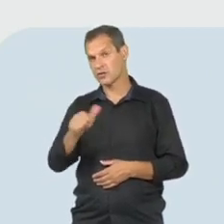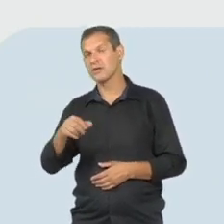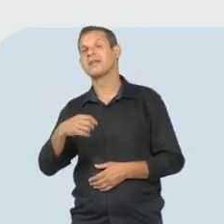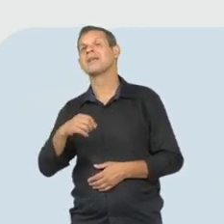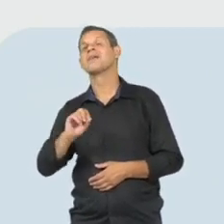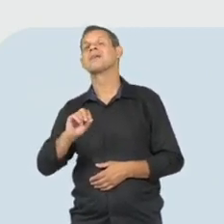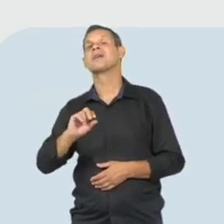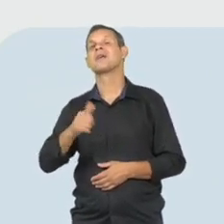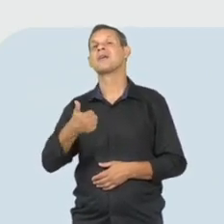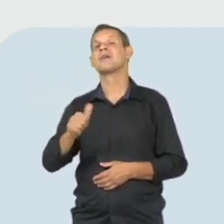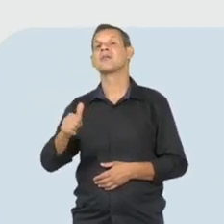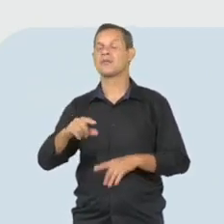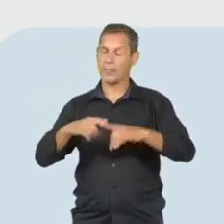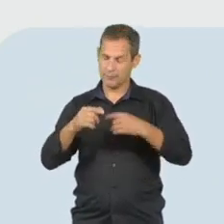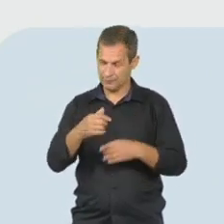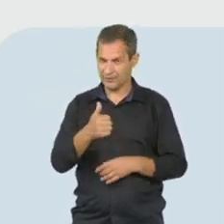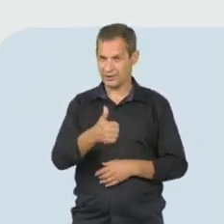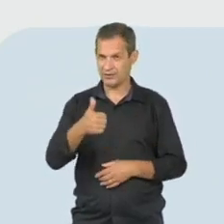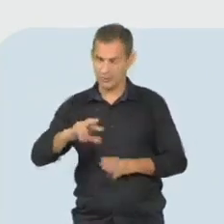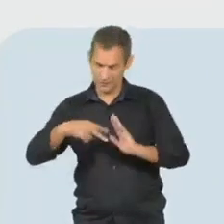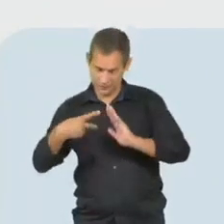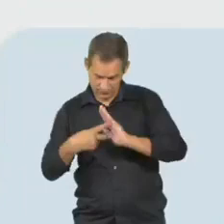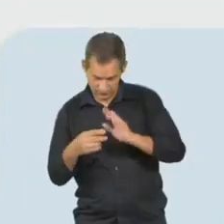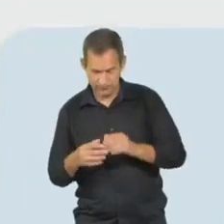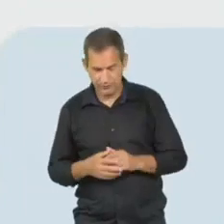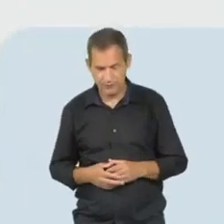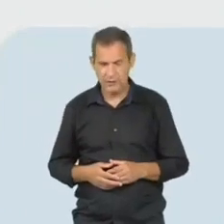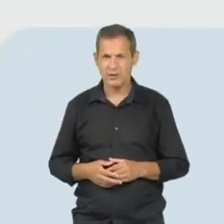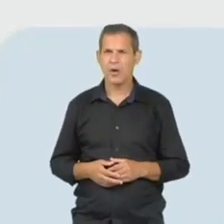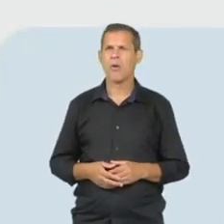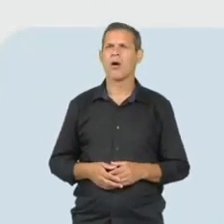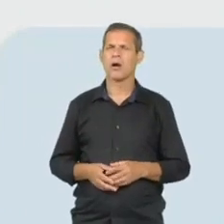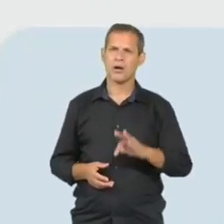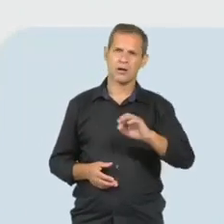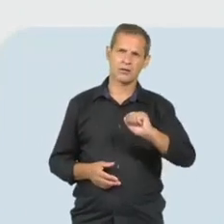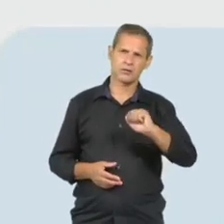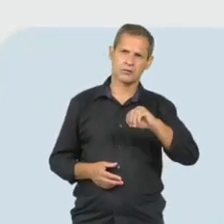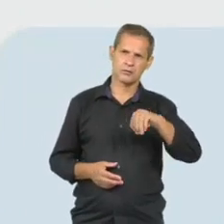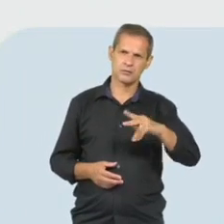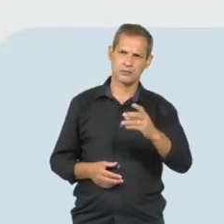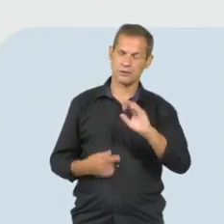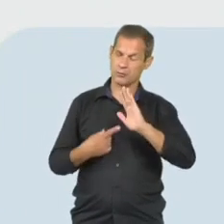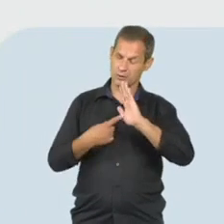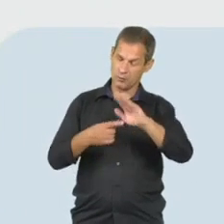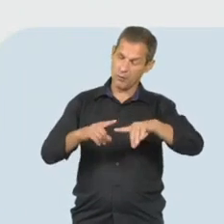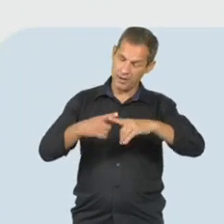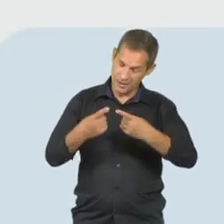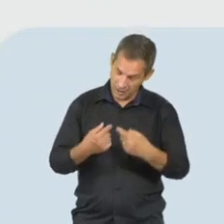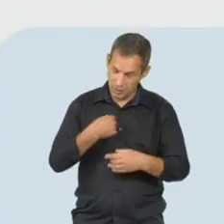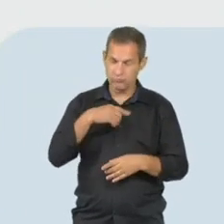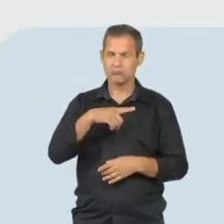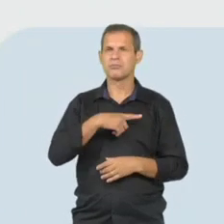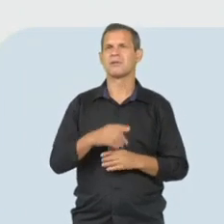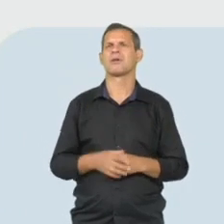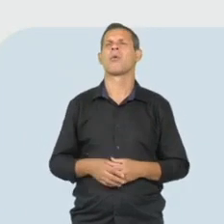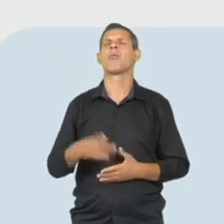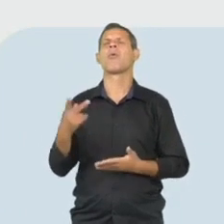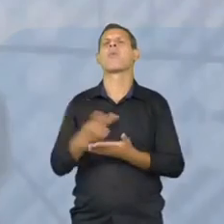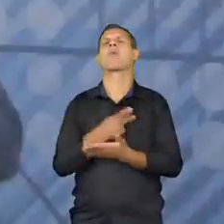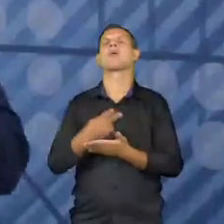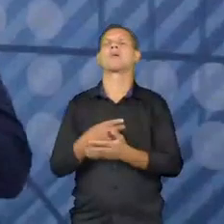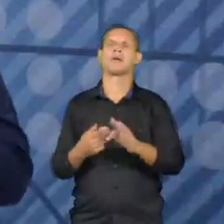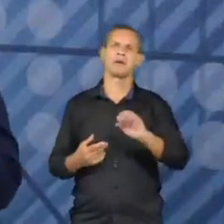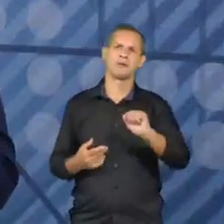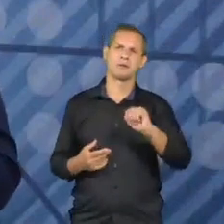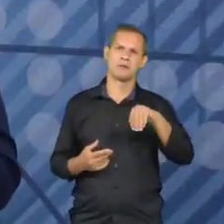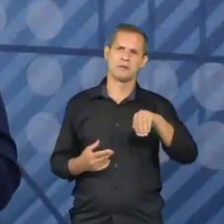esse 11? Esse 11 quer dizer que o tamanho da minha amostra, quer dizer que para eu ter um erro de